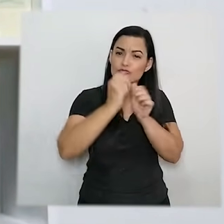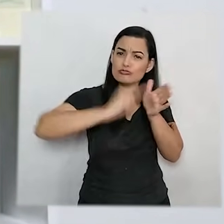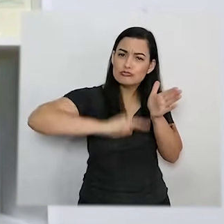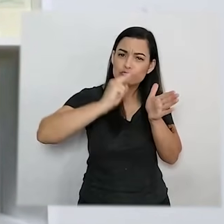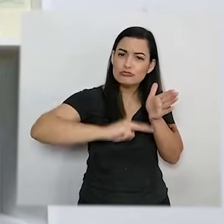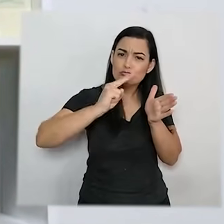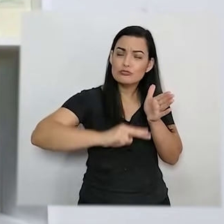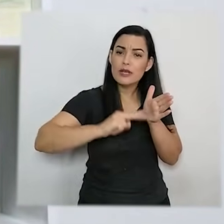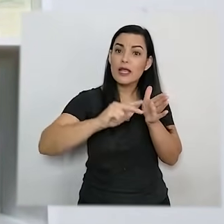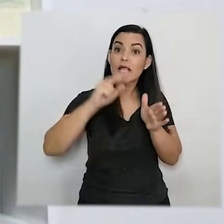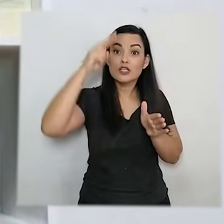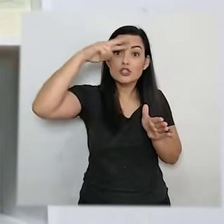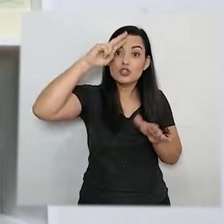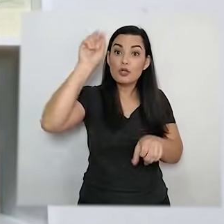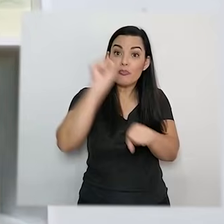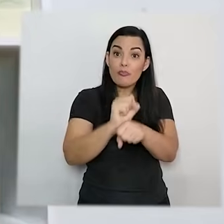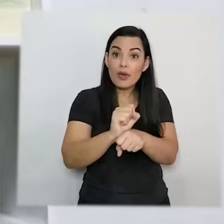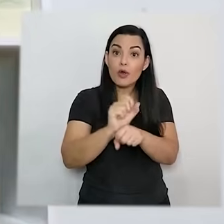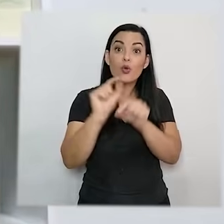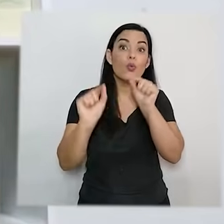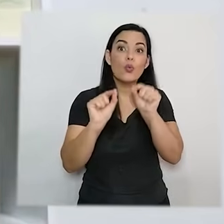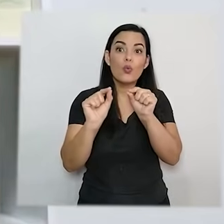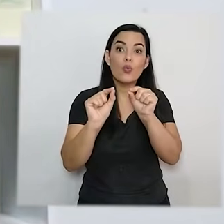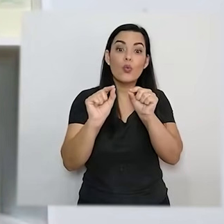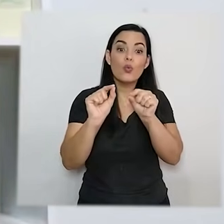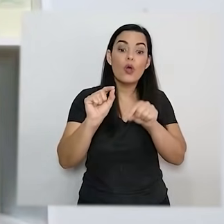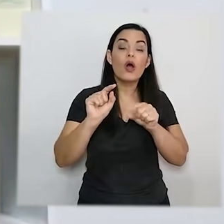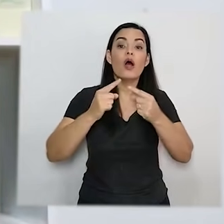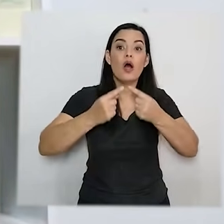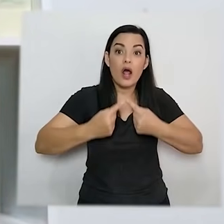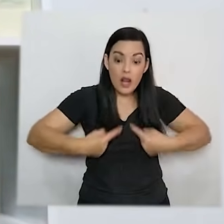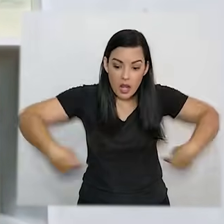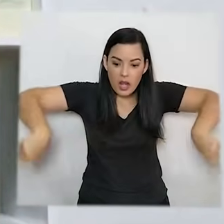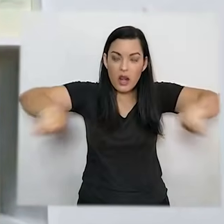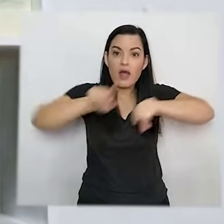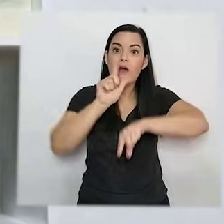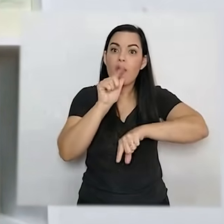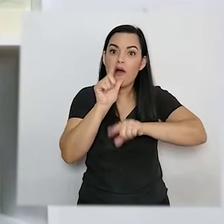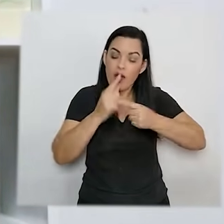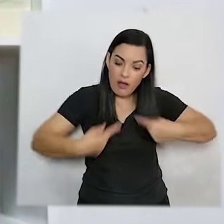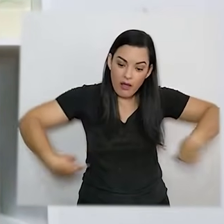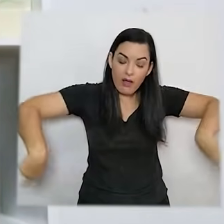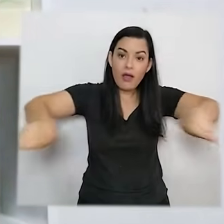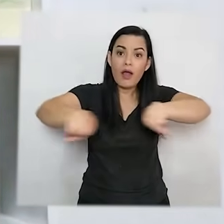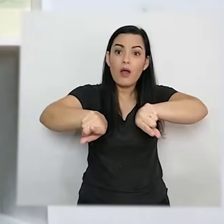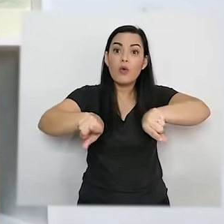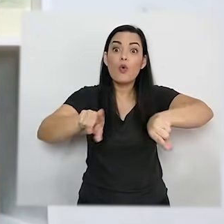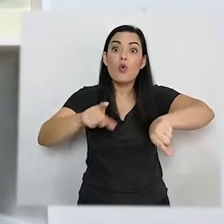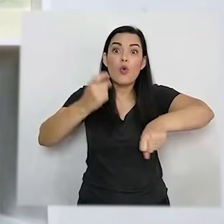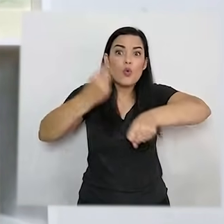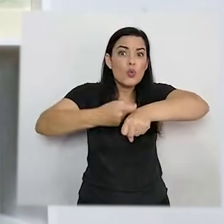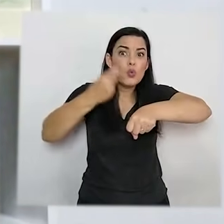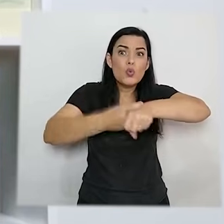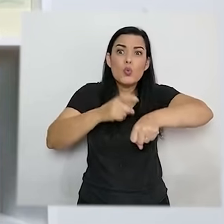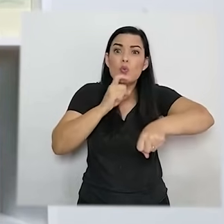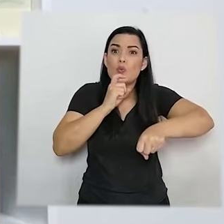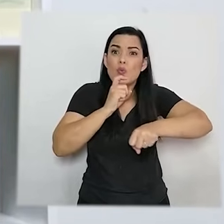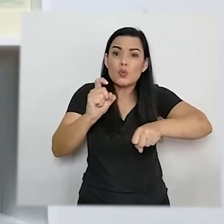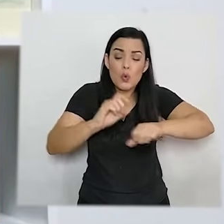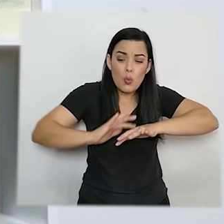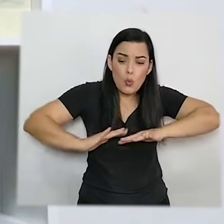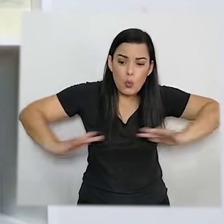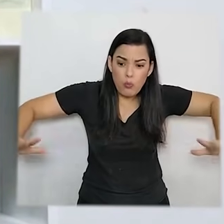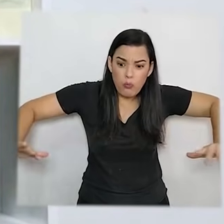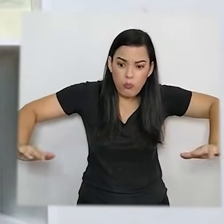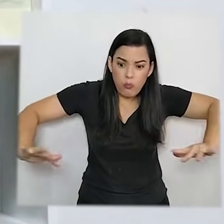o lago estava congelando e o patinho estava fazendo um enorme esforço para não congelar com ele. Será que ele